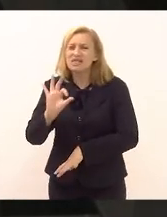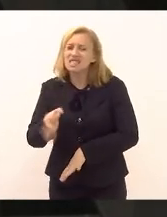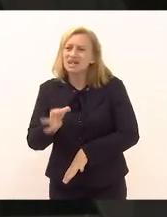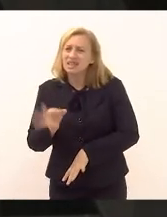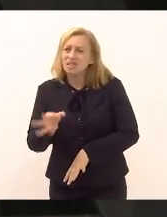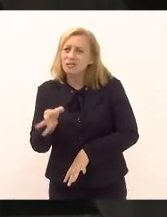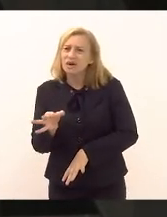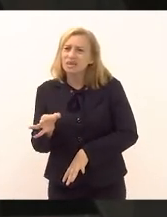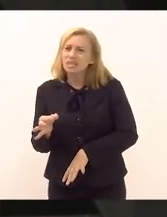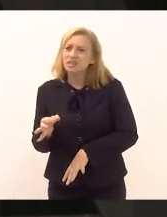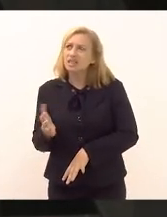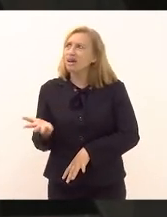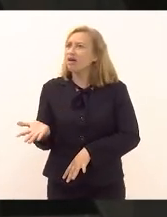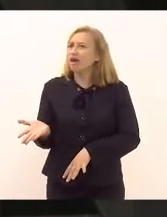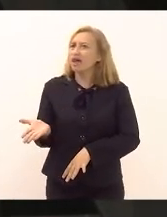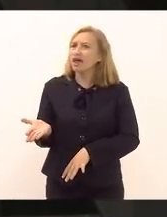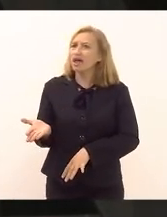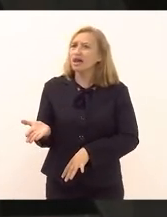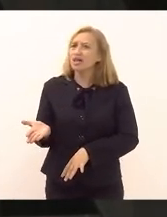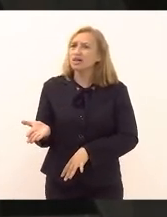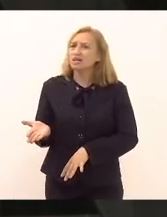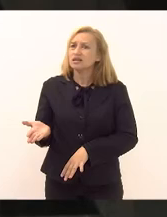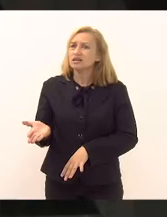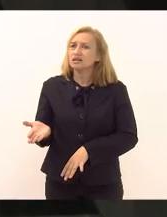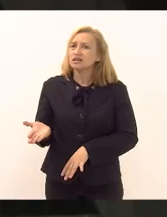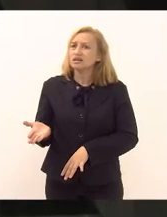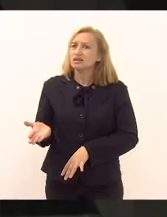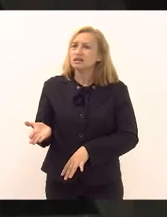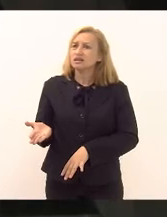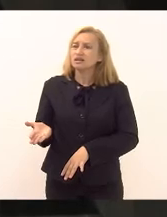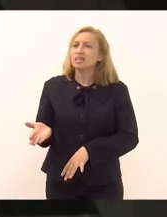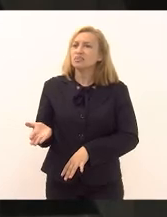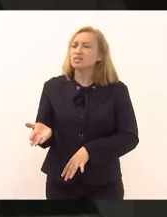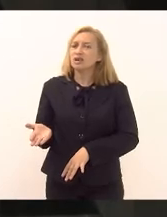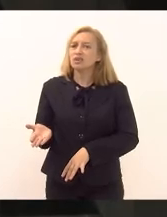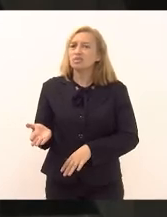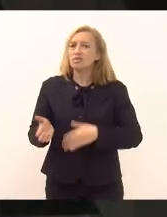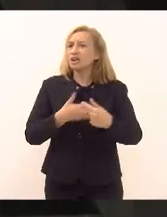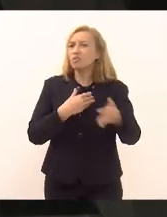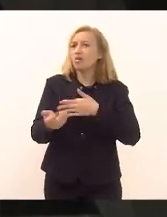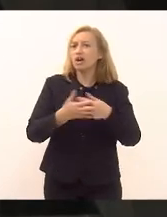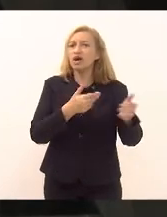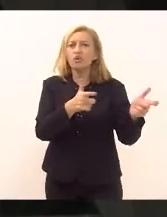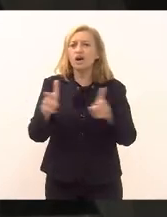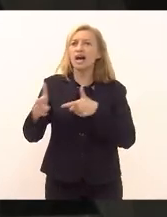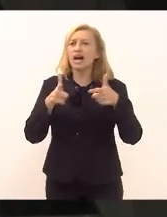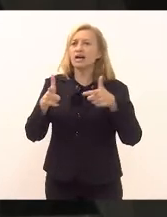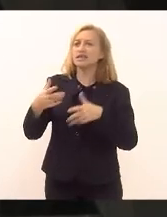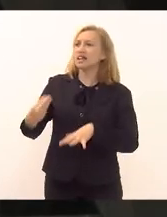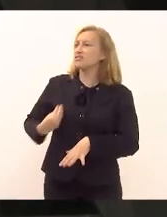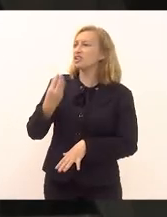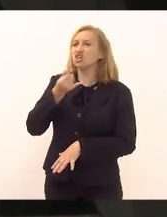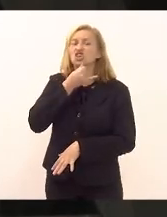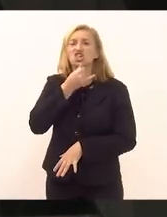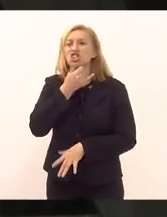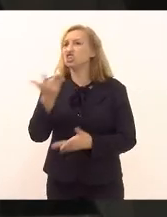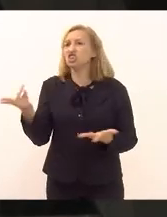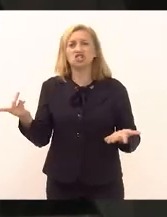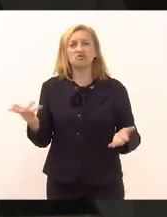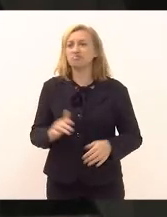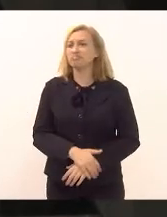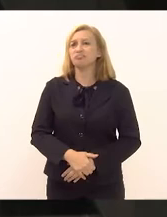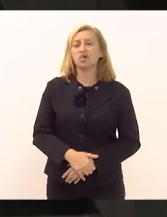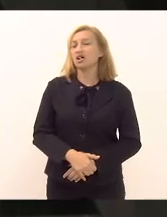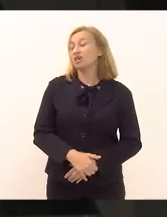certamente está se revirando onde quer que esteja, está indignado onde quer que esteja,